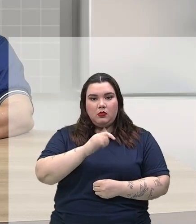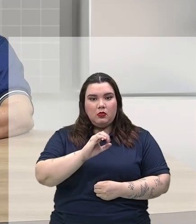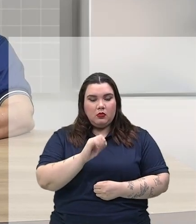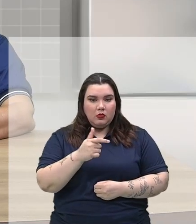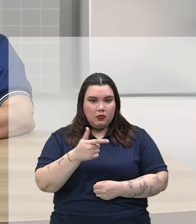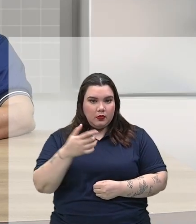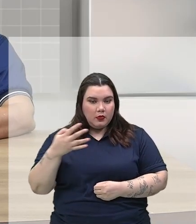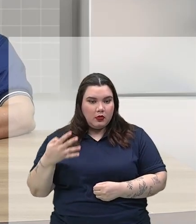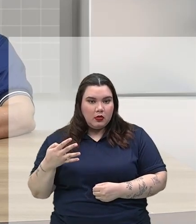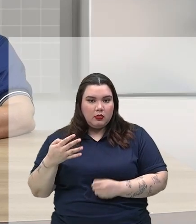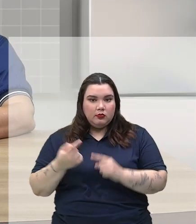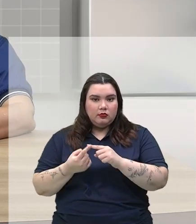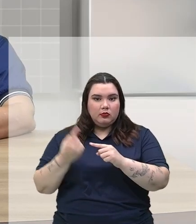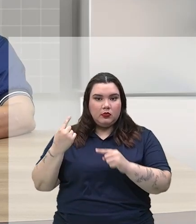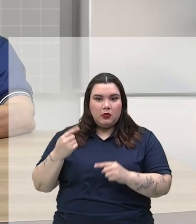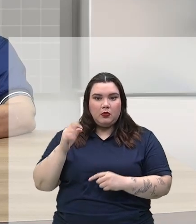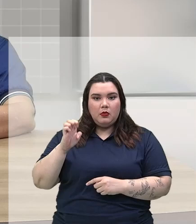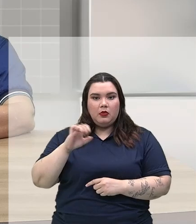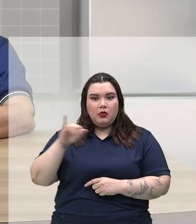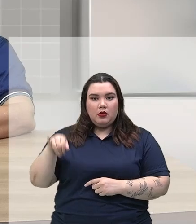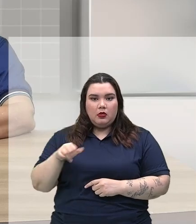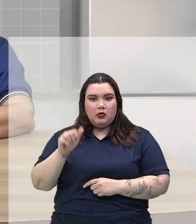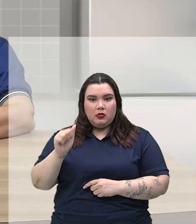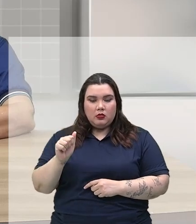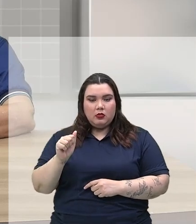2024, né, a EJA